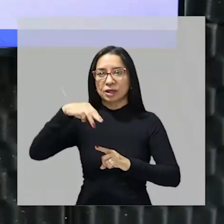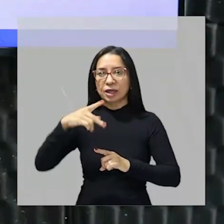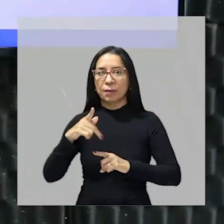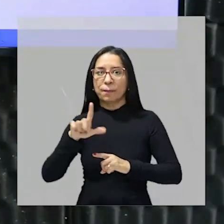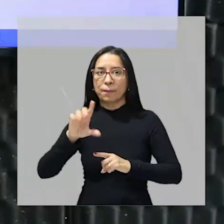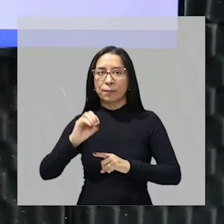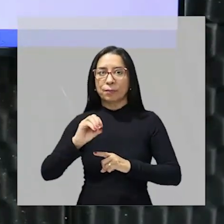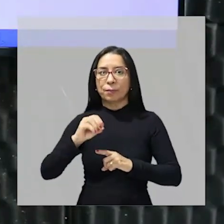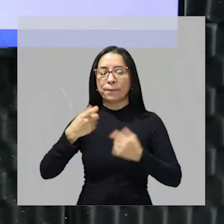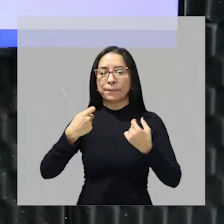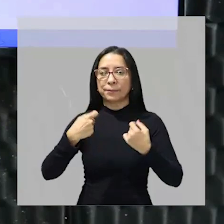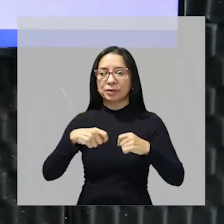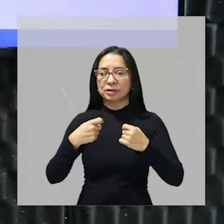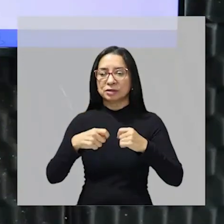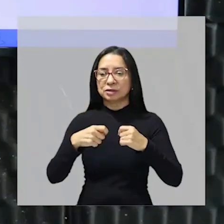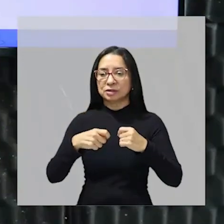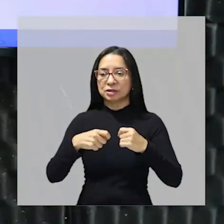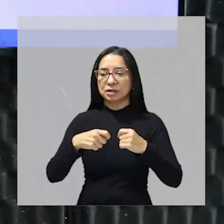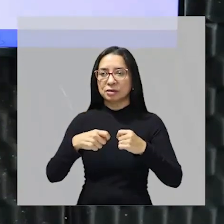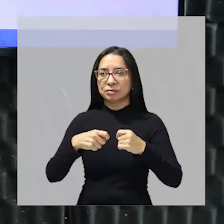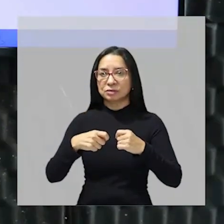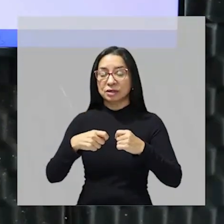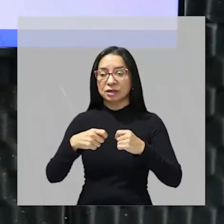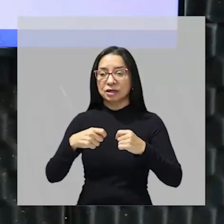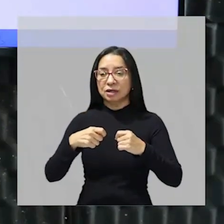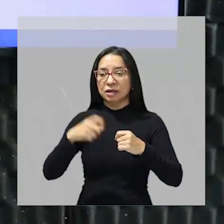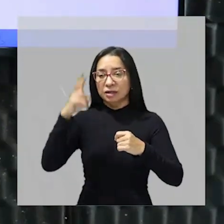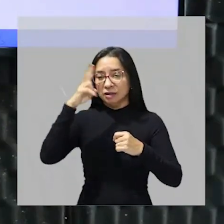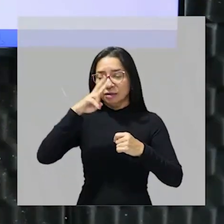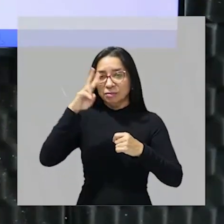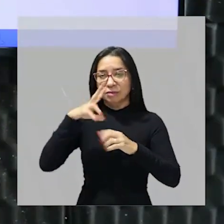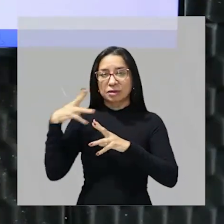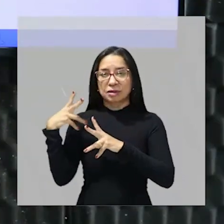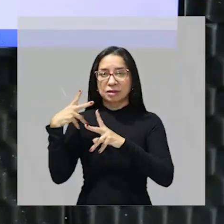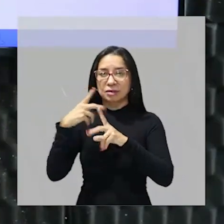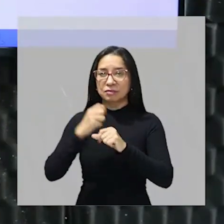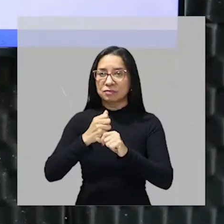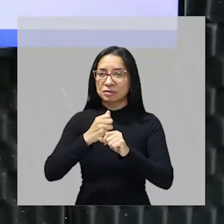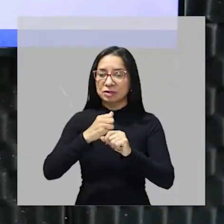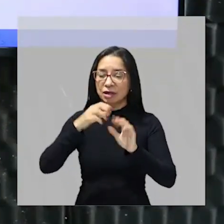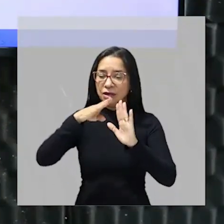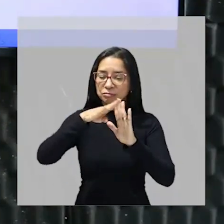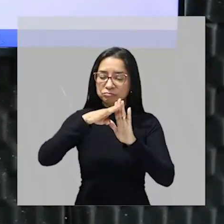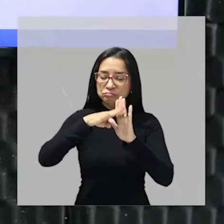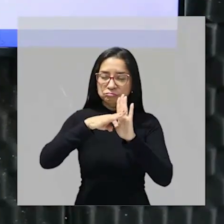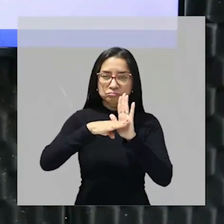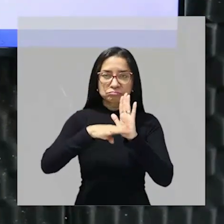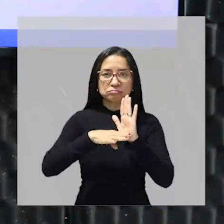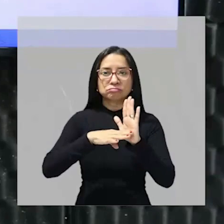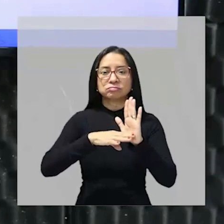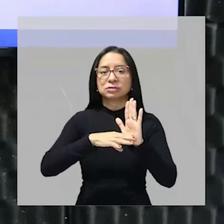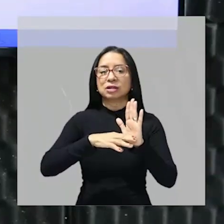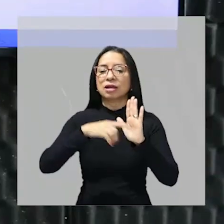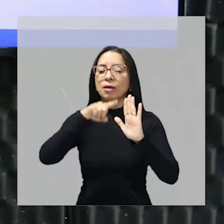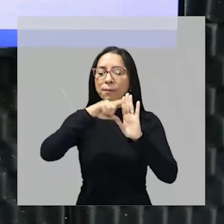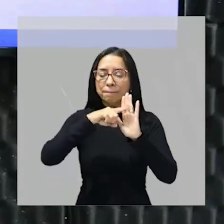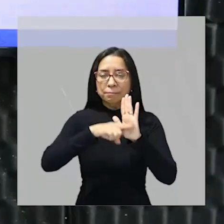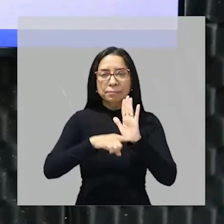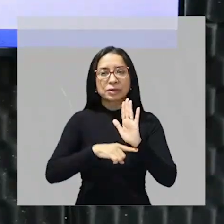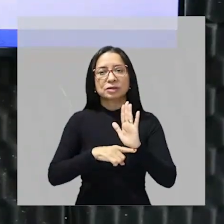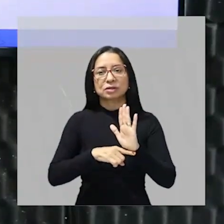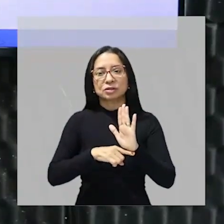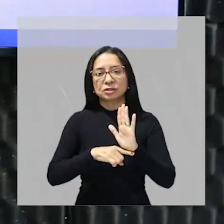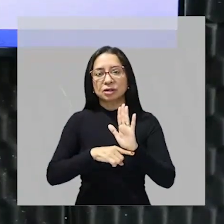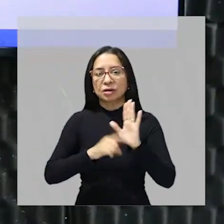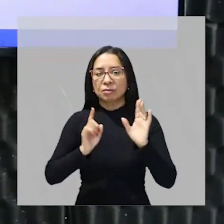rever, organizar, projetar e planejar os passos para atingir aquele determinado sonho. Vamos dar